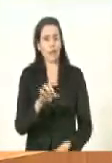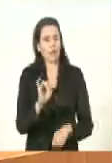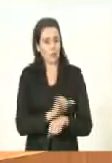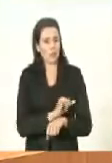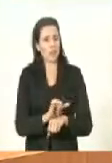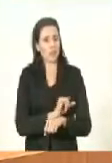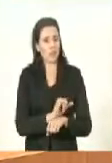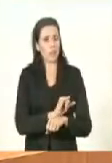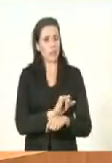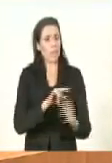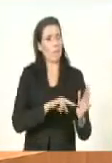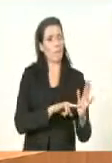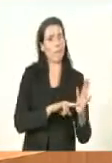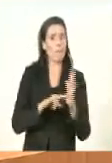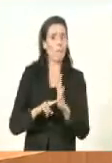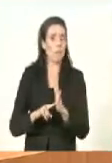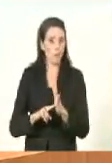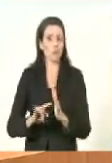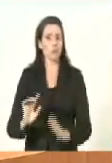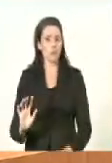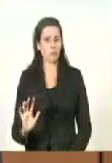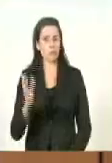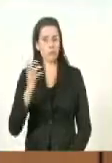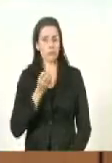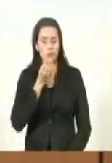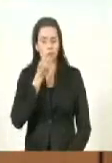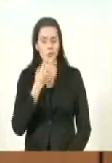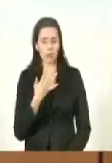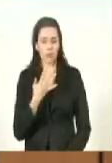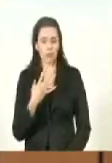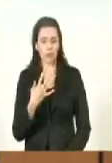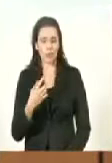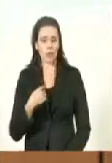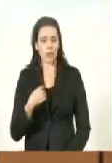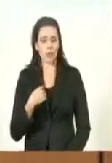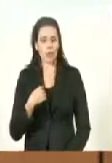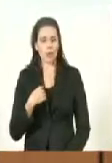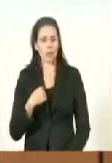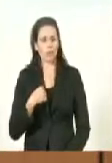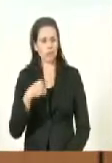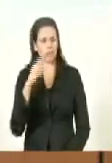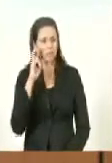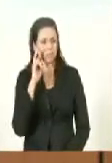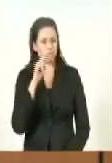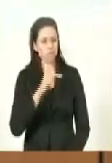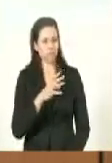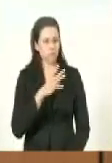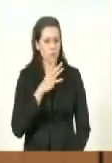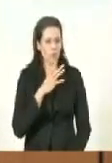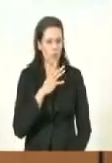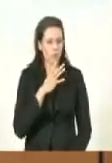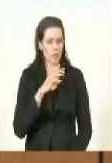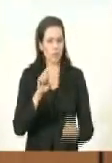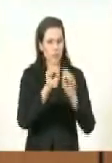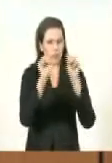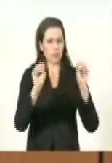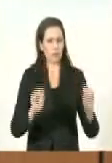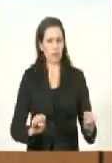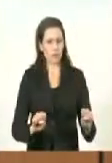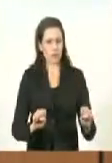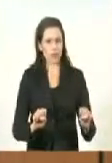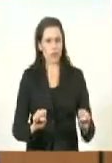resultados. Naquele povoado de Itães, tivemos a oportunidade de conhecer um sistema produtivo de